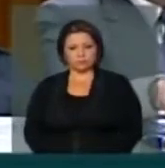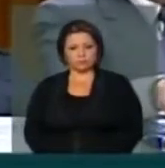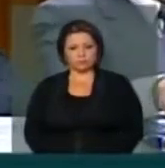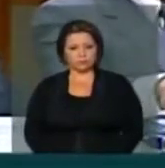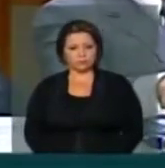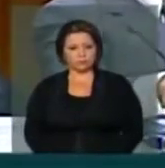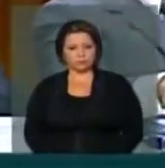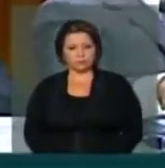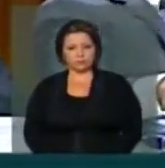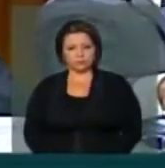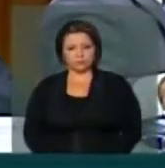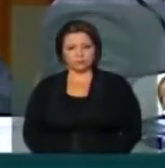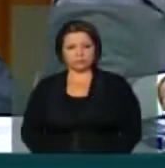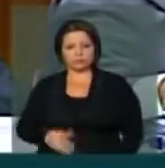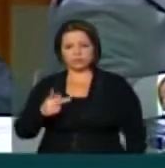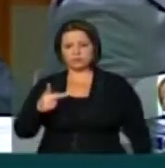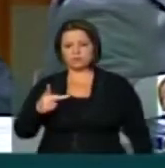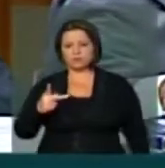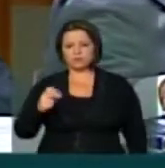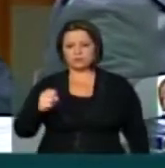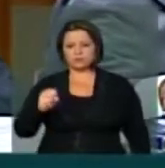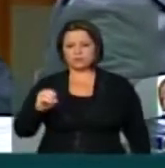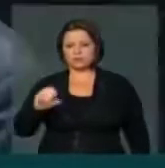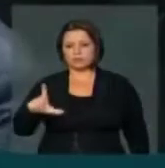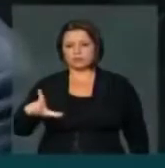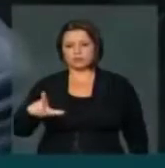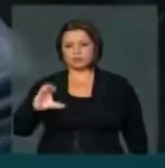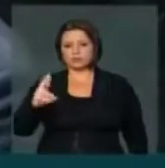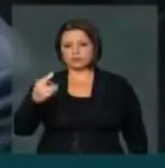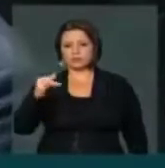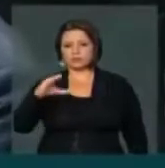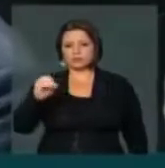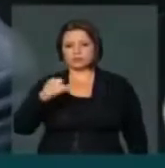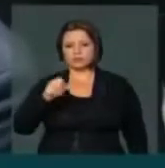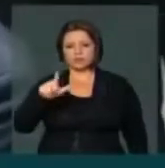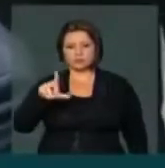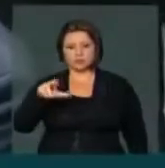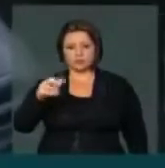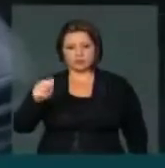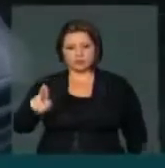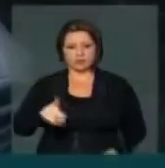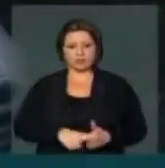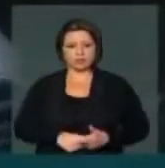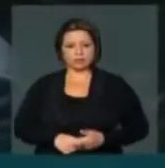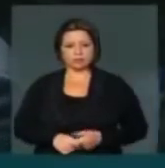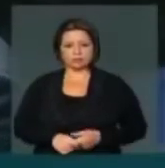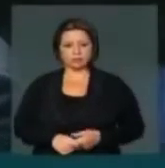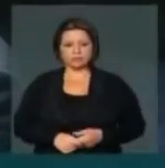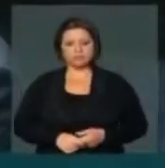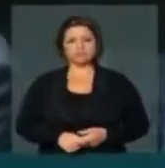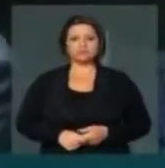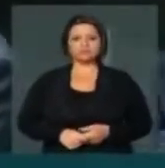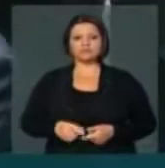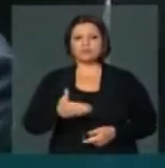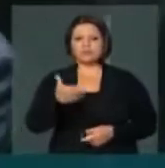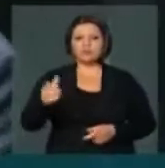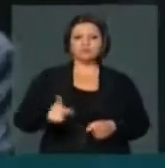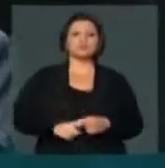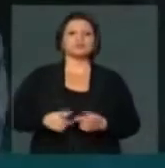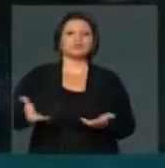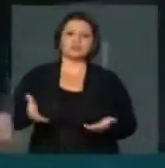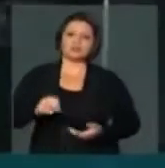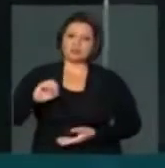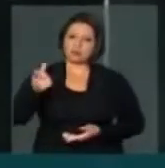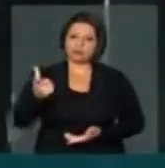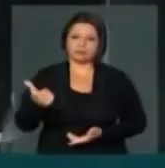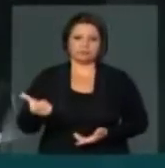é só nove meses acalentar só Presidente pensou umas demais parte